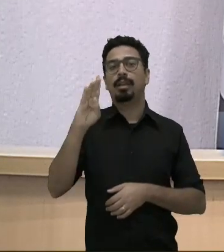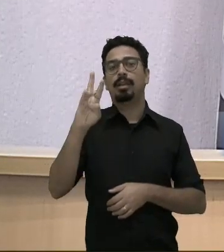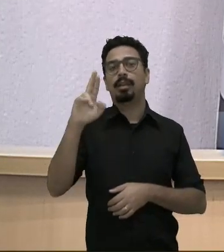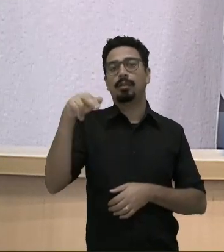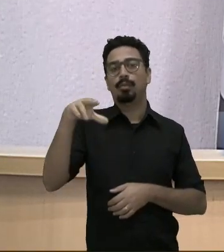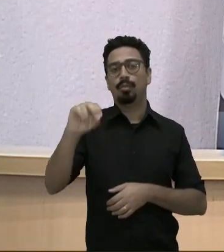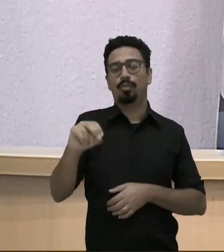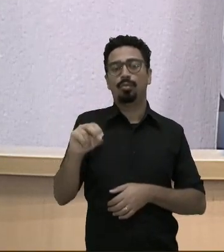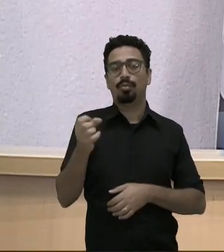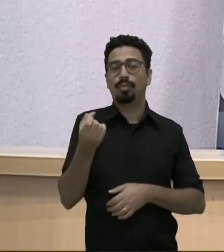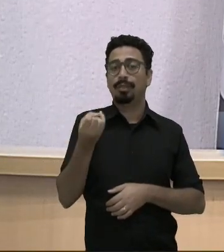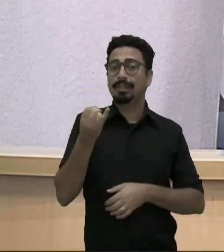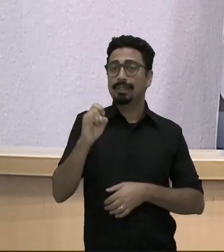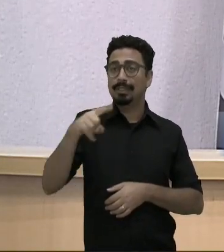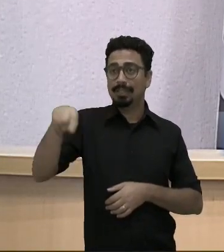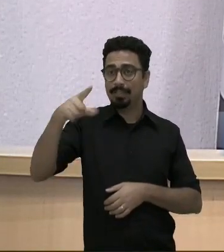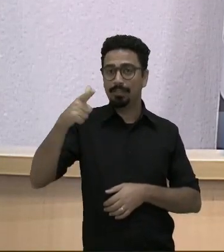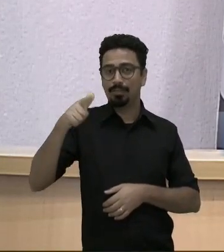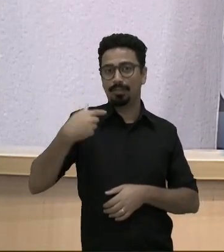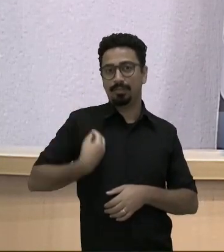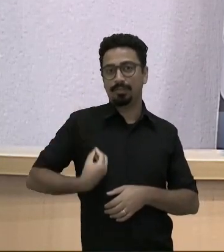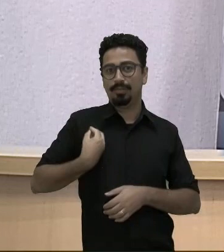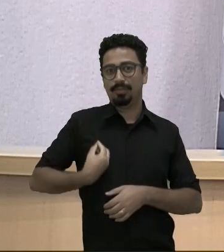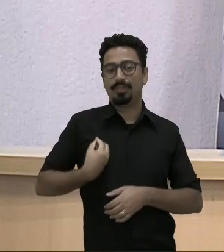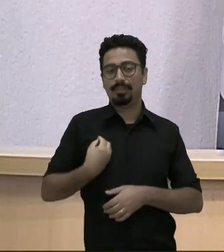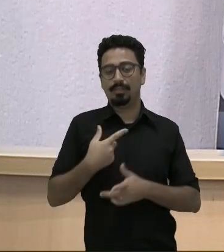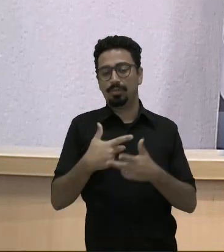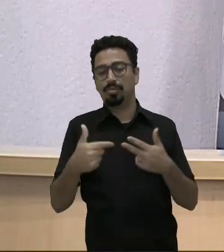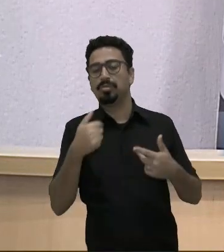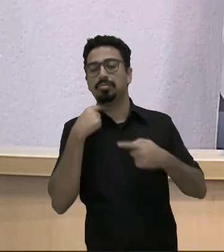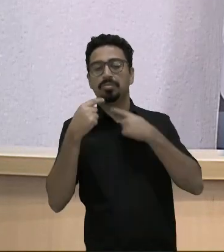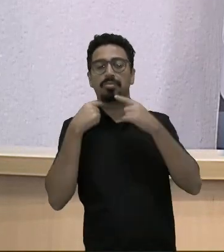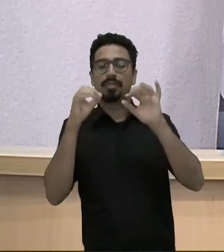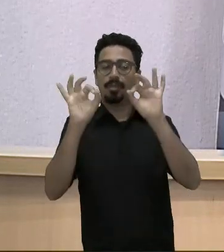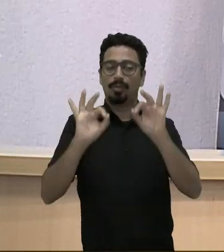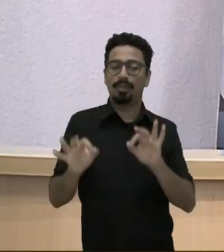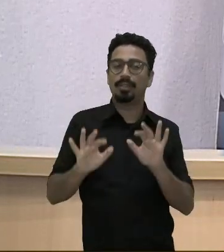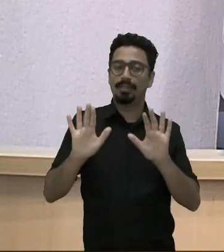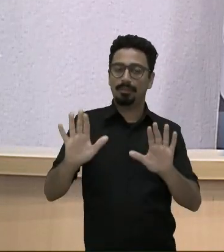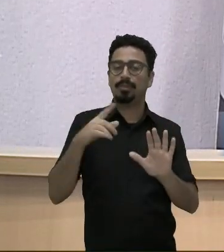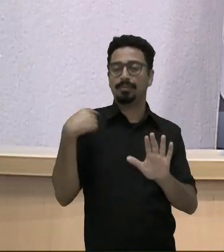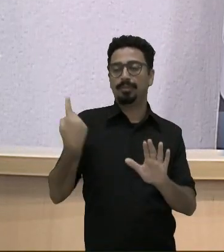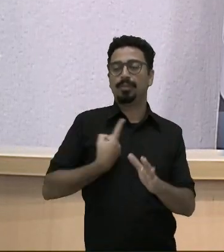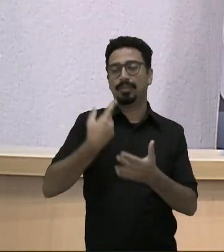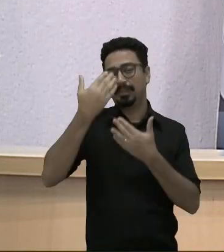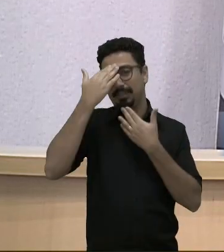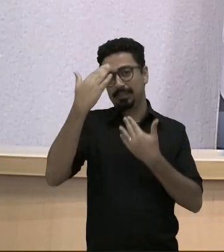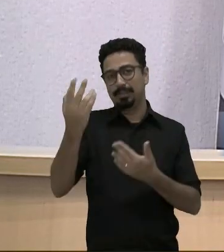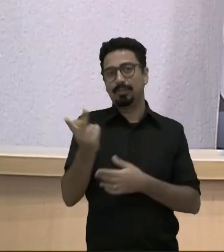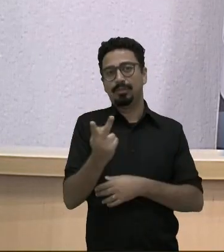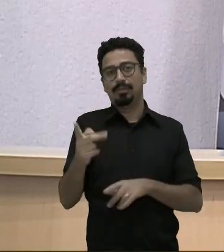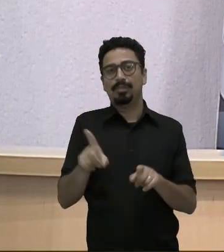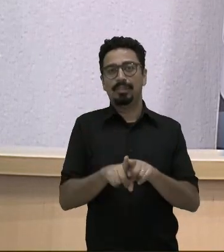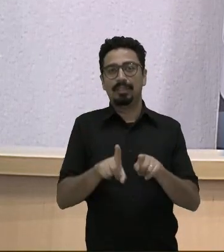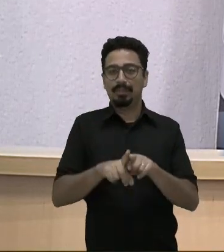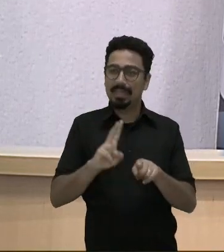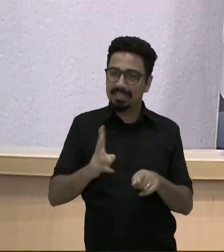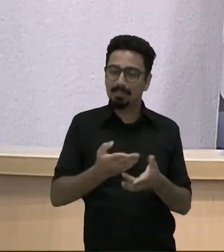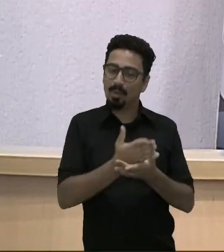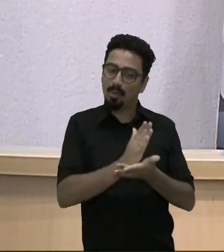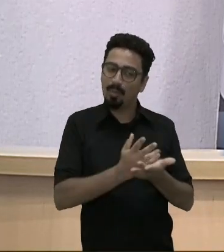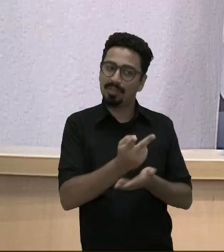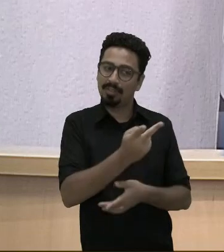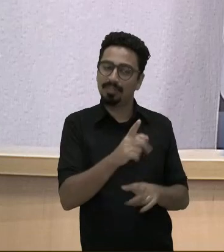for eles, eu acho que as coisas não andam direito, mas eu acho que a gente agradece a eles, sempre a gente está aqui perturbando ele.